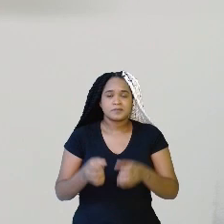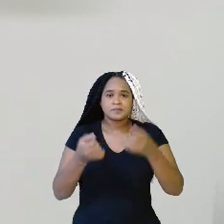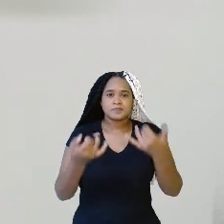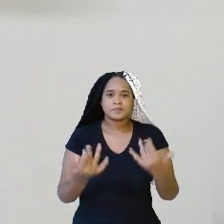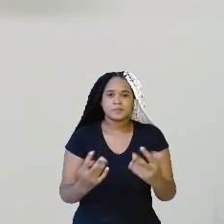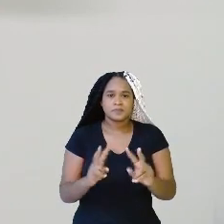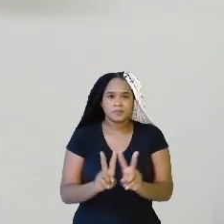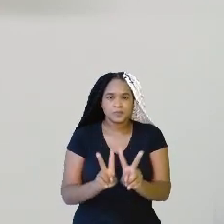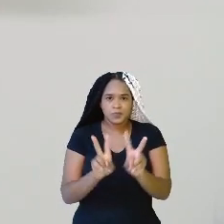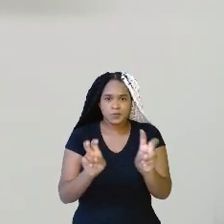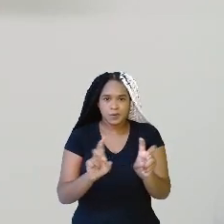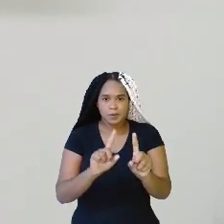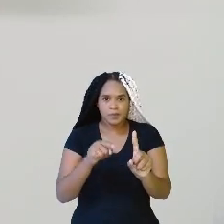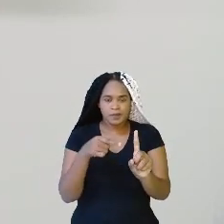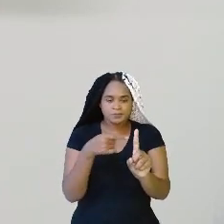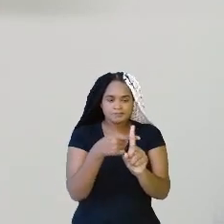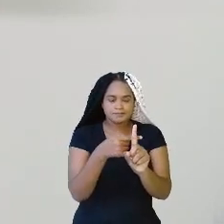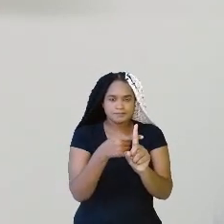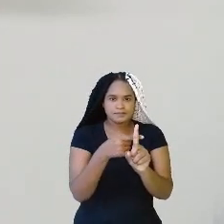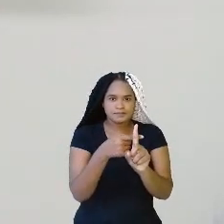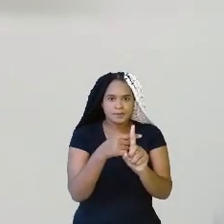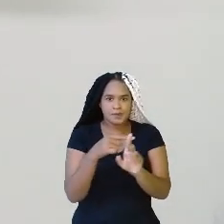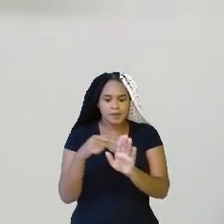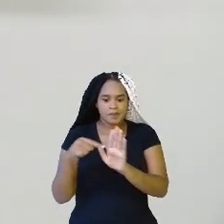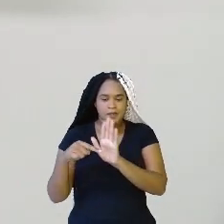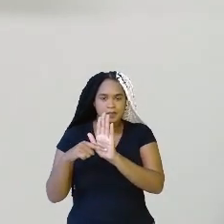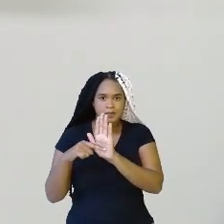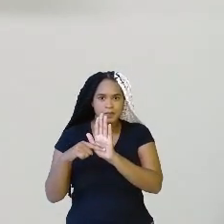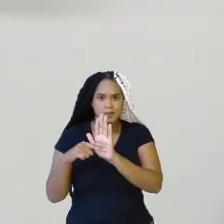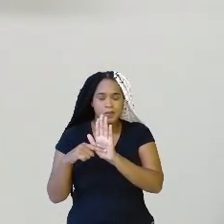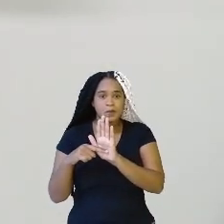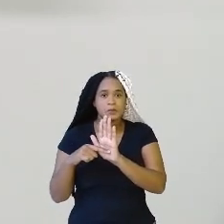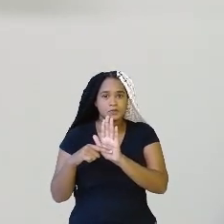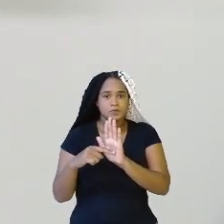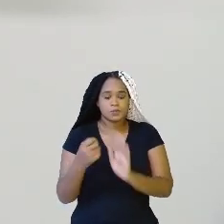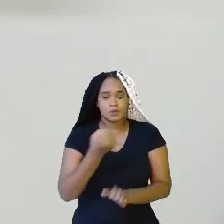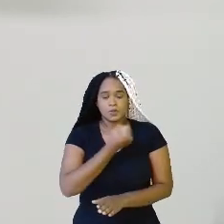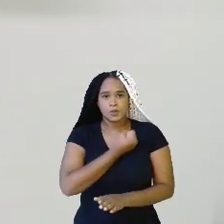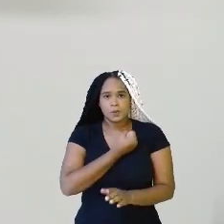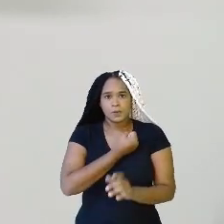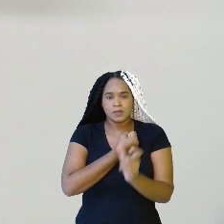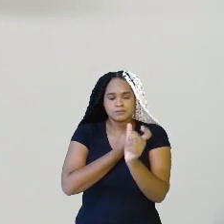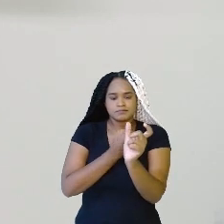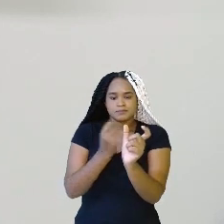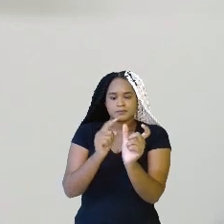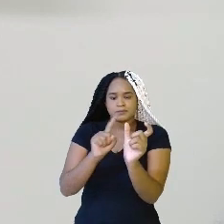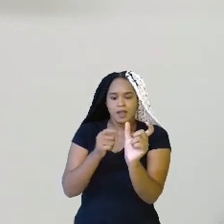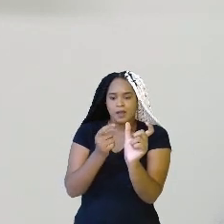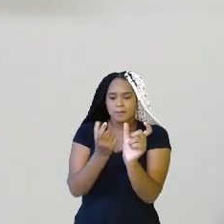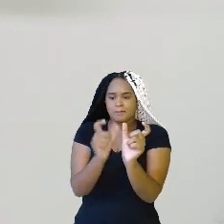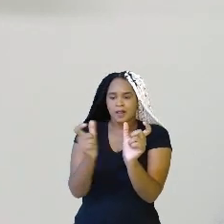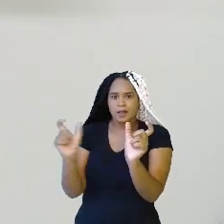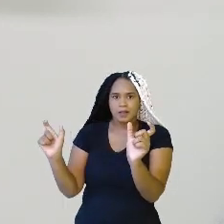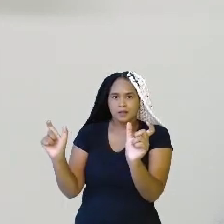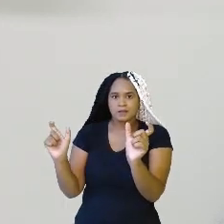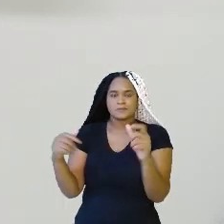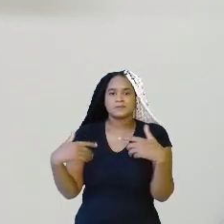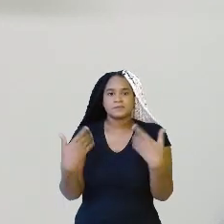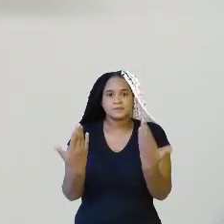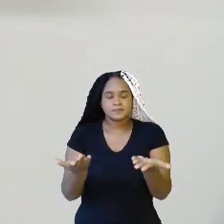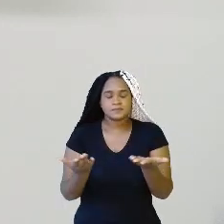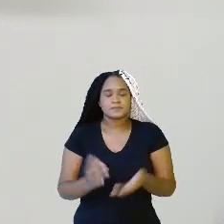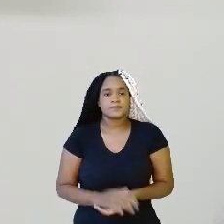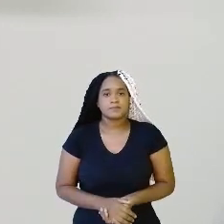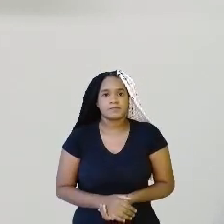adição e subtração com números decimais. Nas aulas anteriores, a gente já conversou um